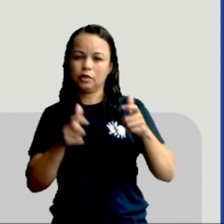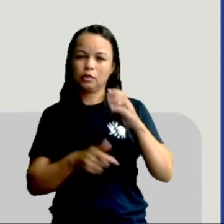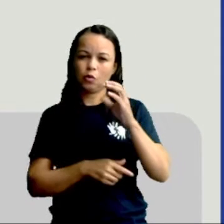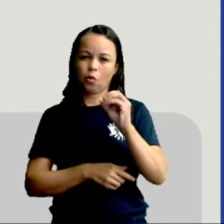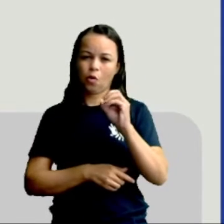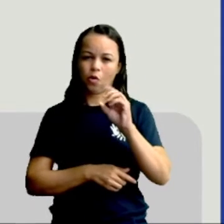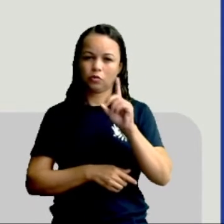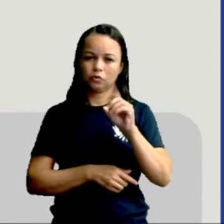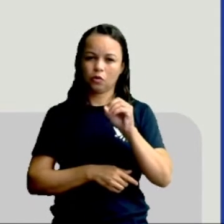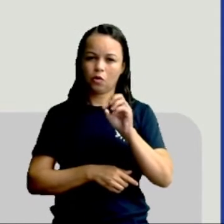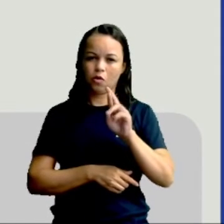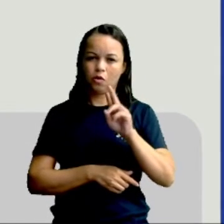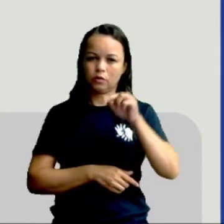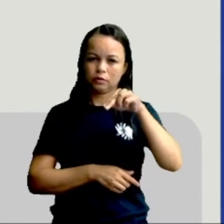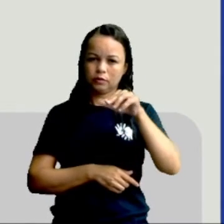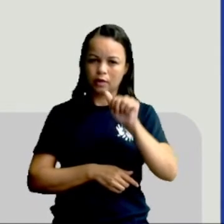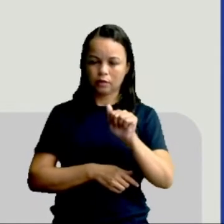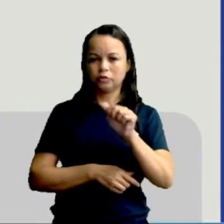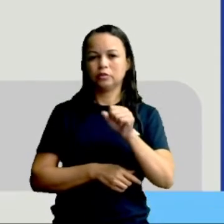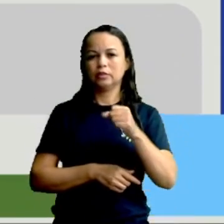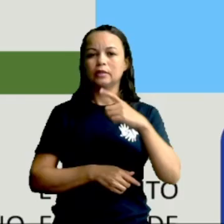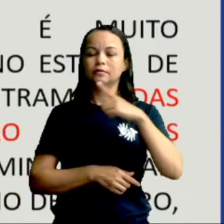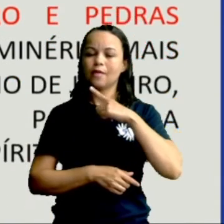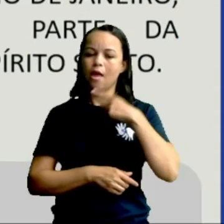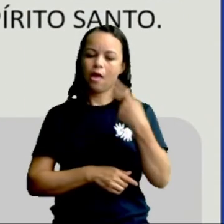que a gente tem aqui no Brasil, tá?